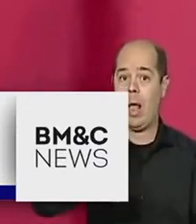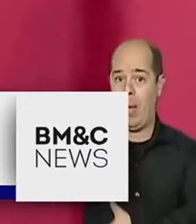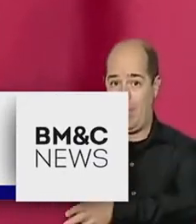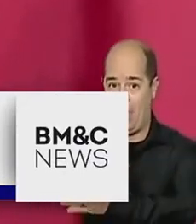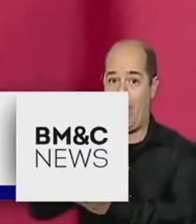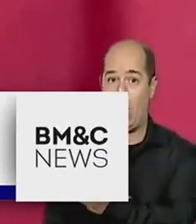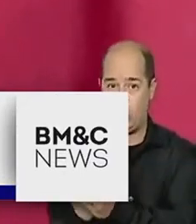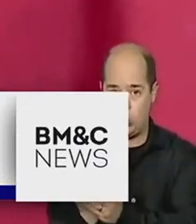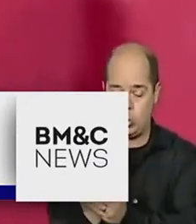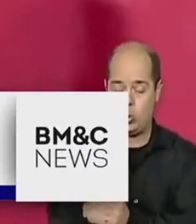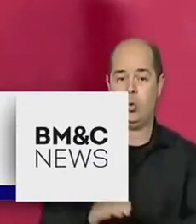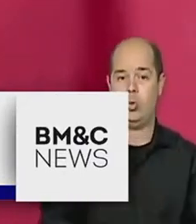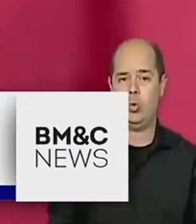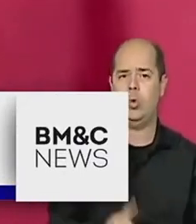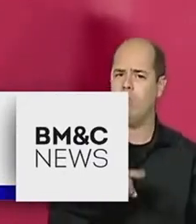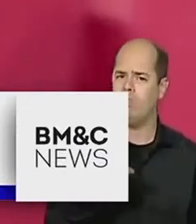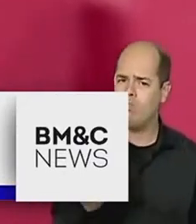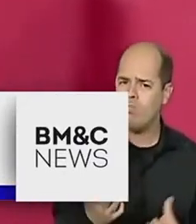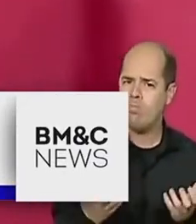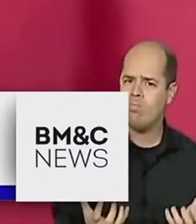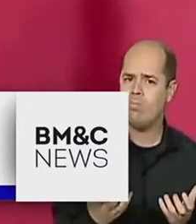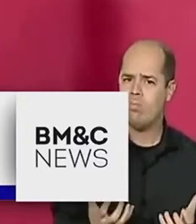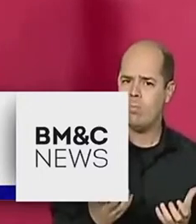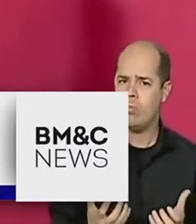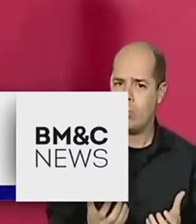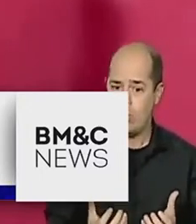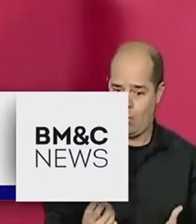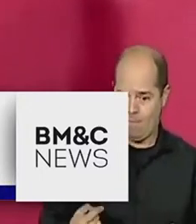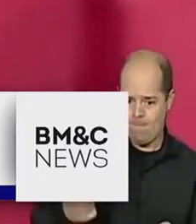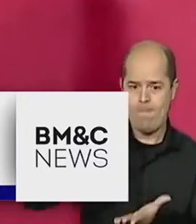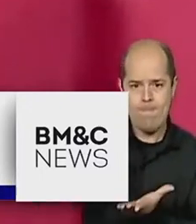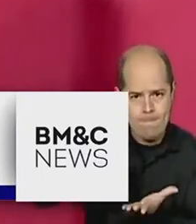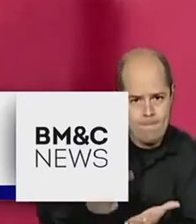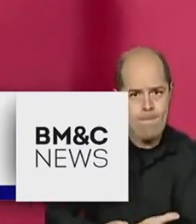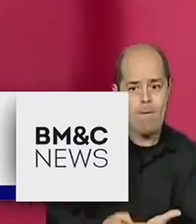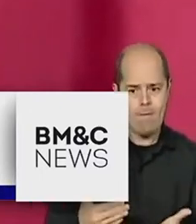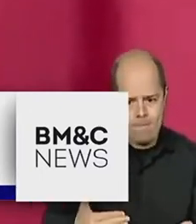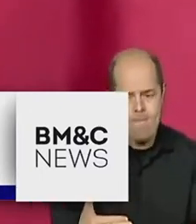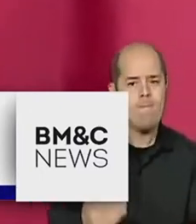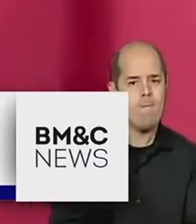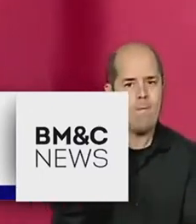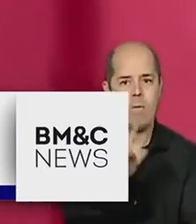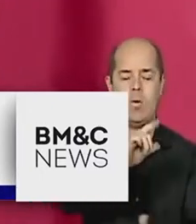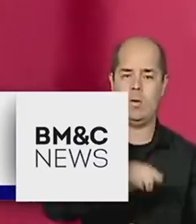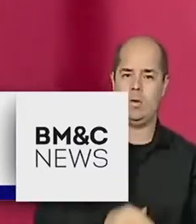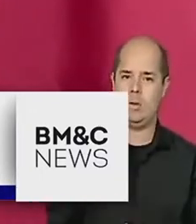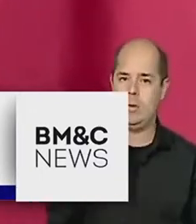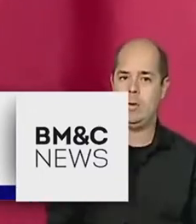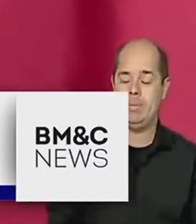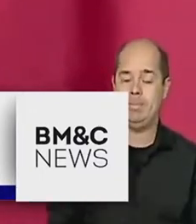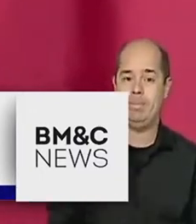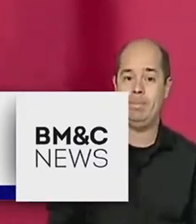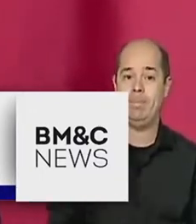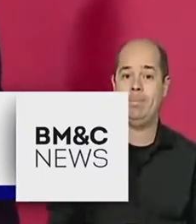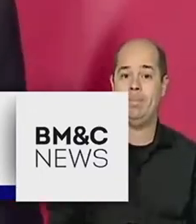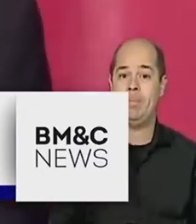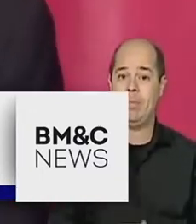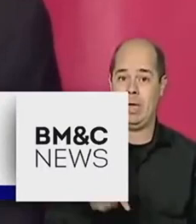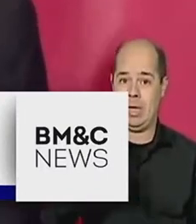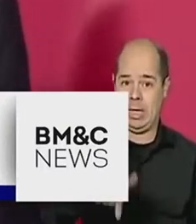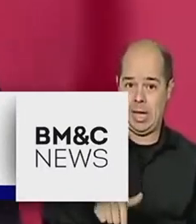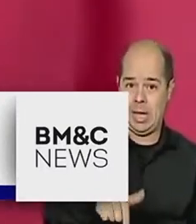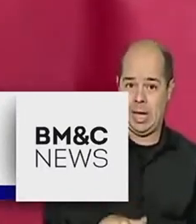Sul do Brasil. Mas para a relação com a Europa e com o mundo desenvolvido, com os Estados Unidos, a gente tem que fazer uso dos portos do Nordeste e do Sudeste.